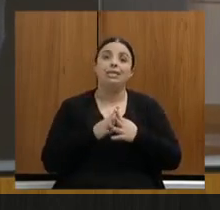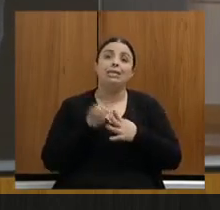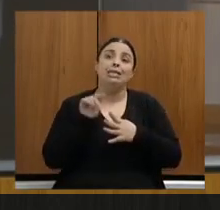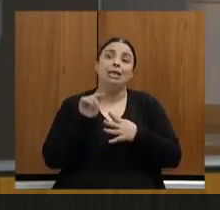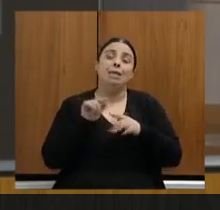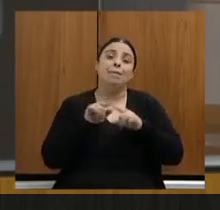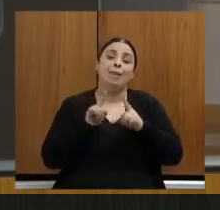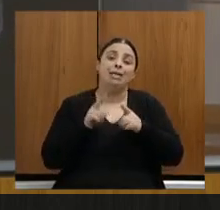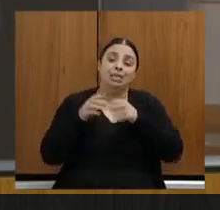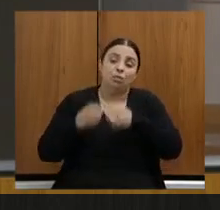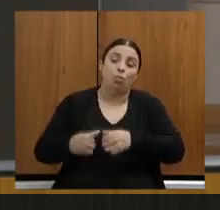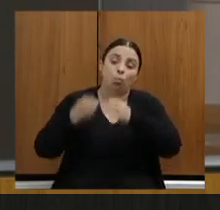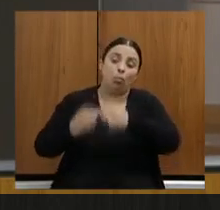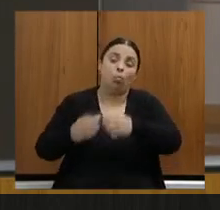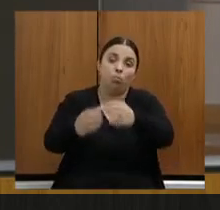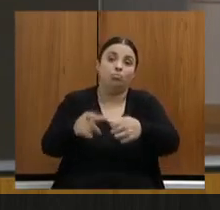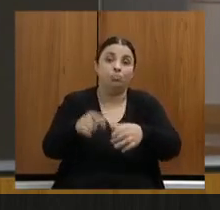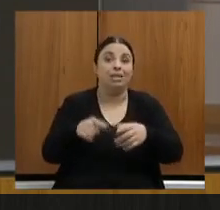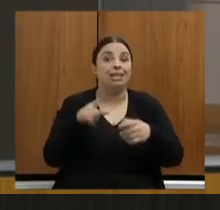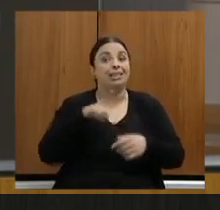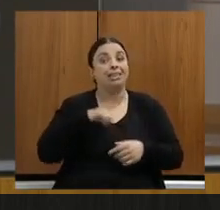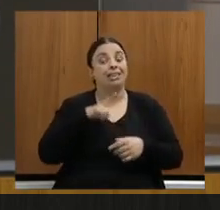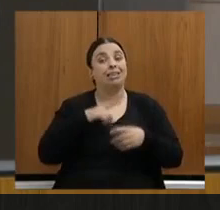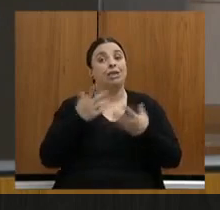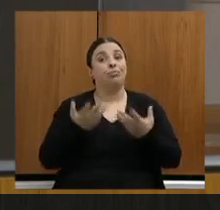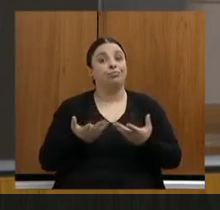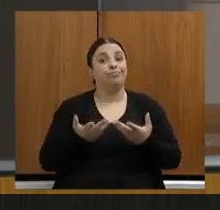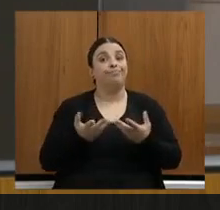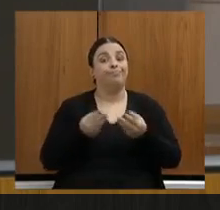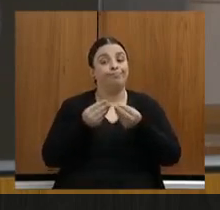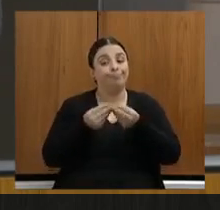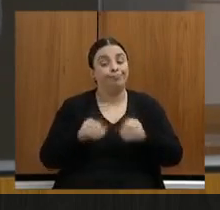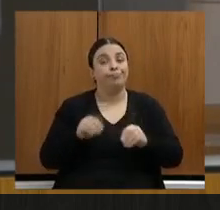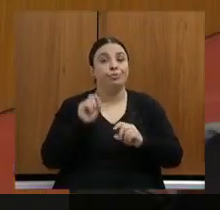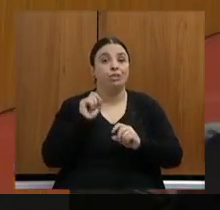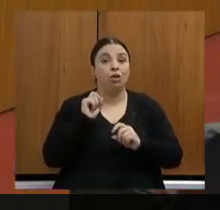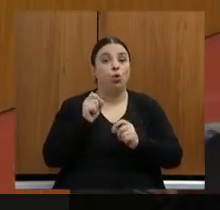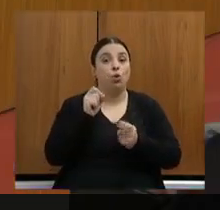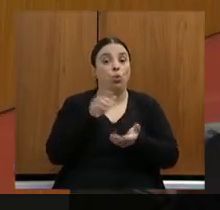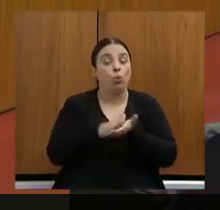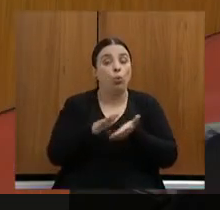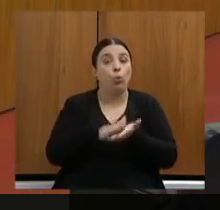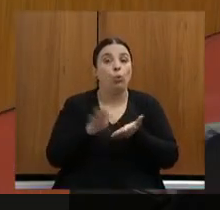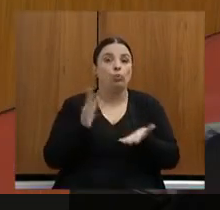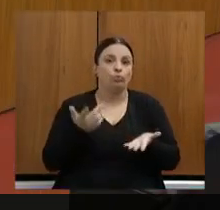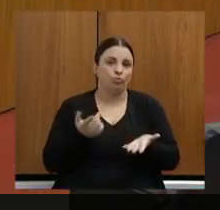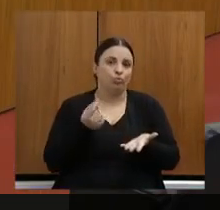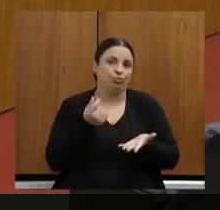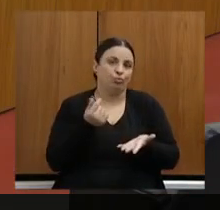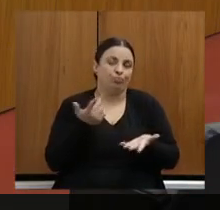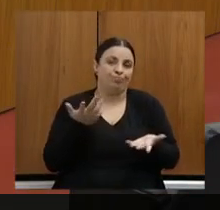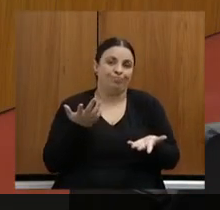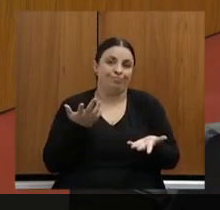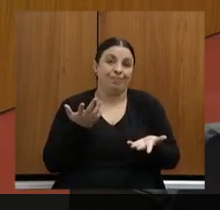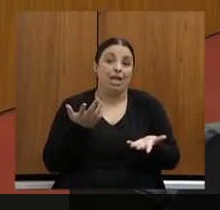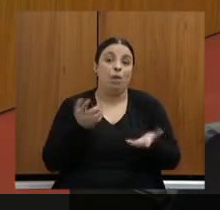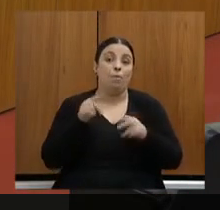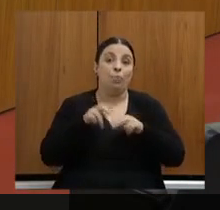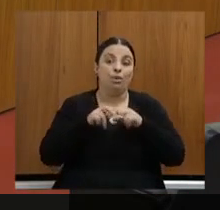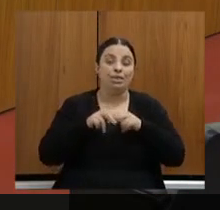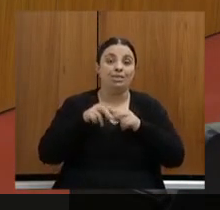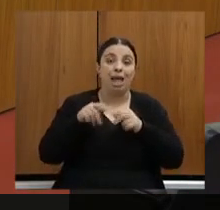consequência que o custo Porque depois ele tem que ser bombeado nessa agora tem que ser bombeado E aí vem curso de energia elétrica